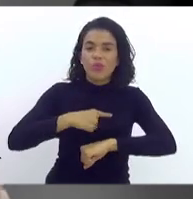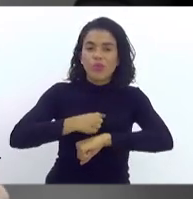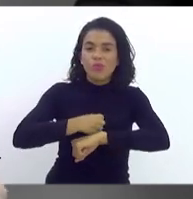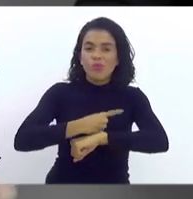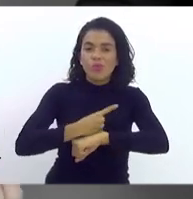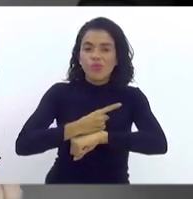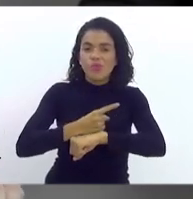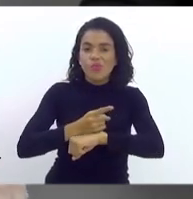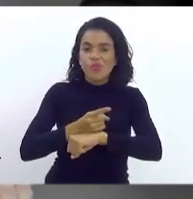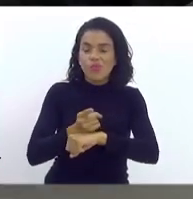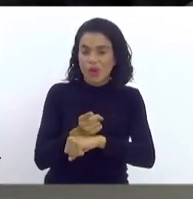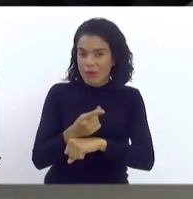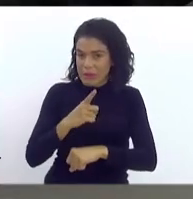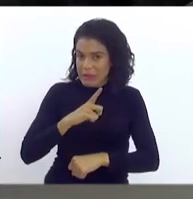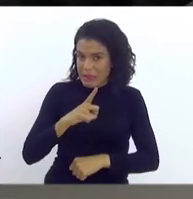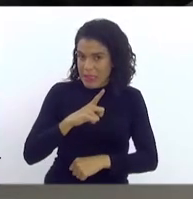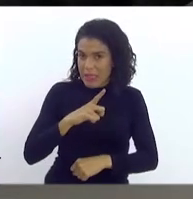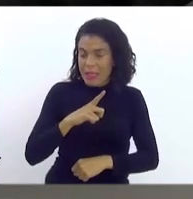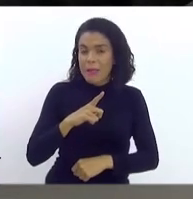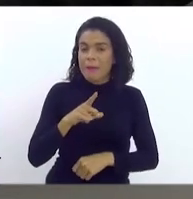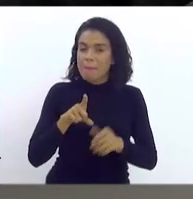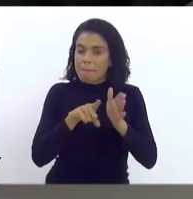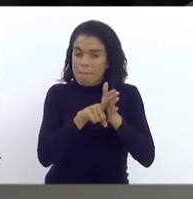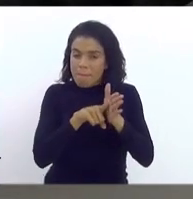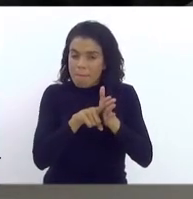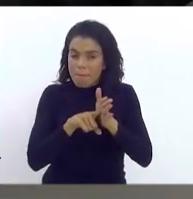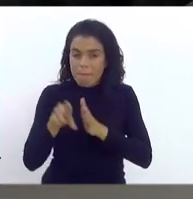situações, é realizado algum tipo de perícia?